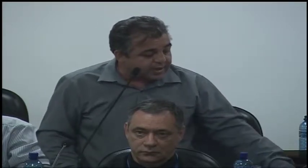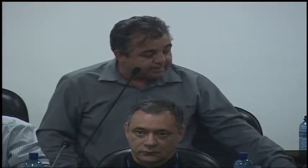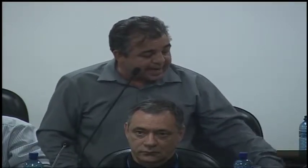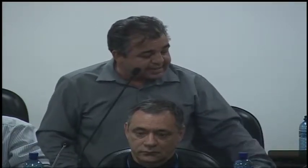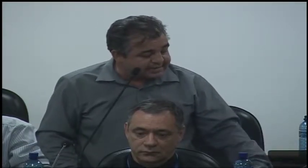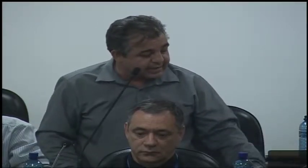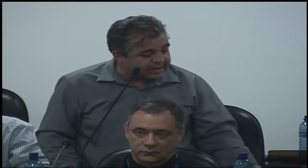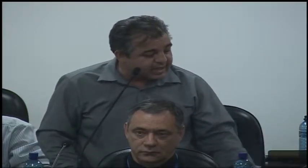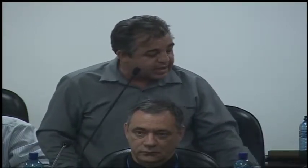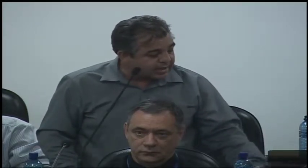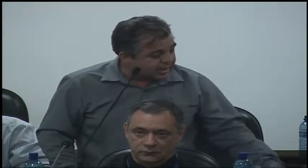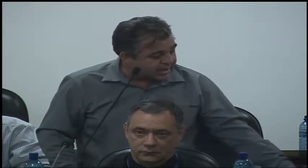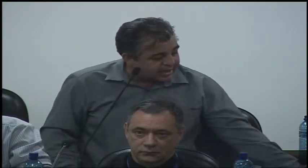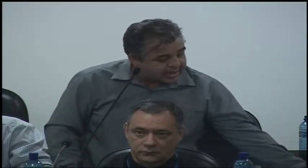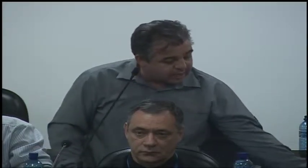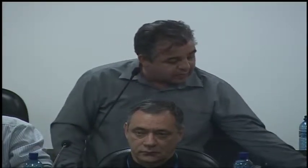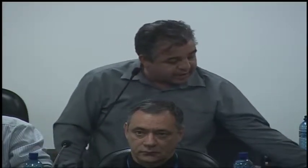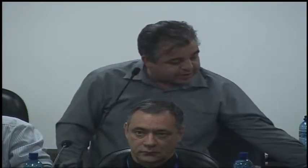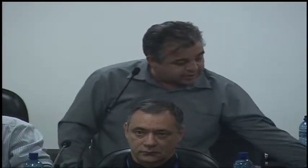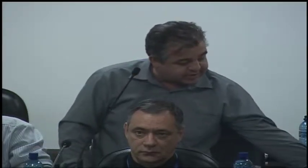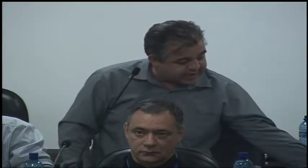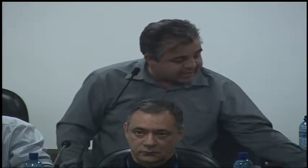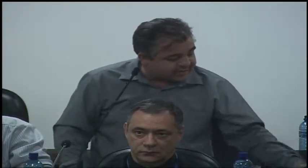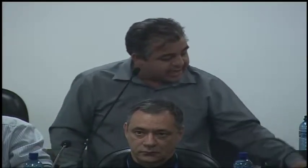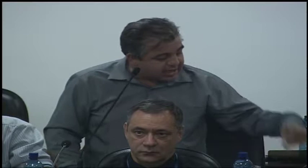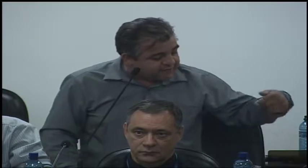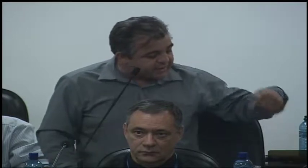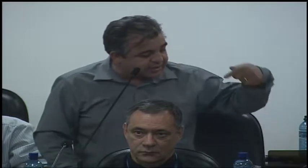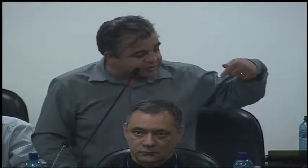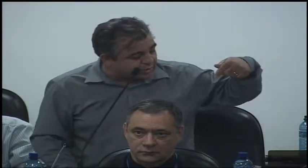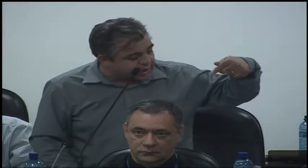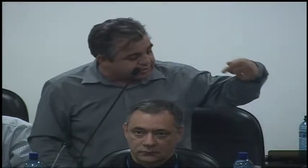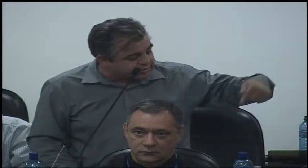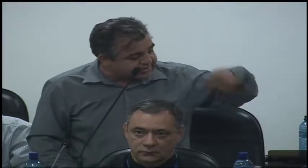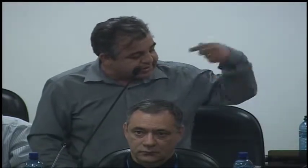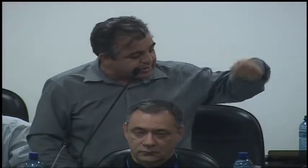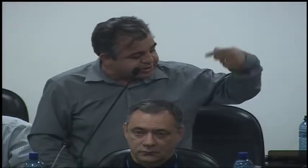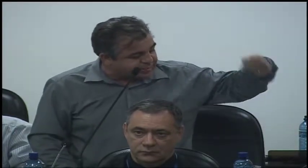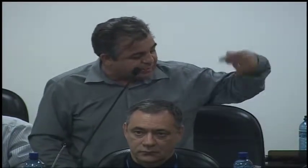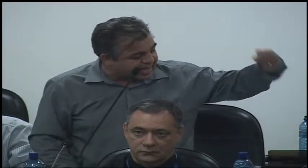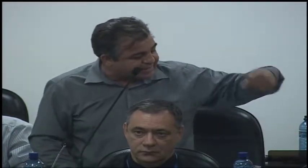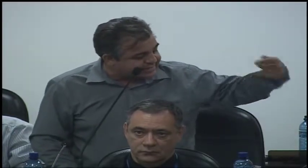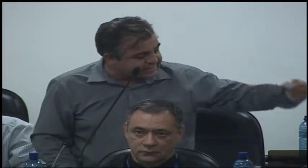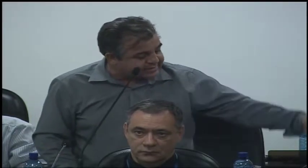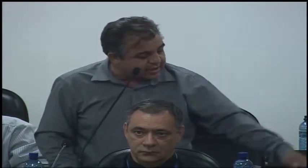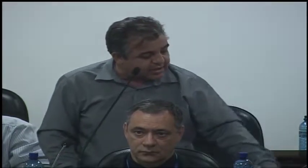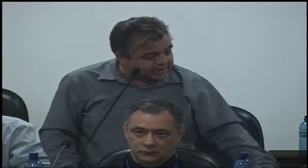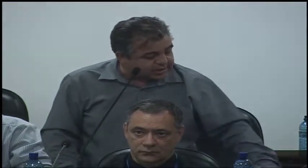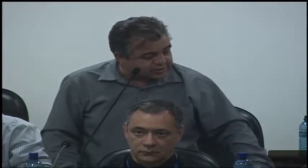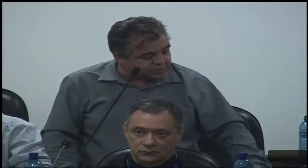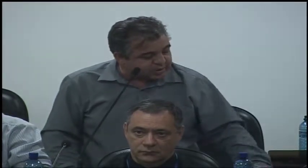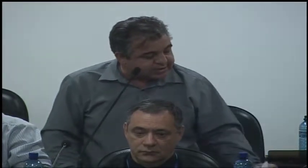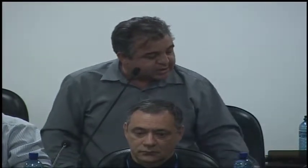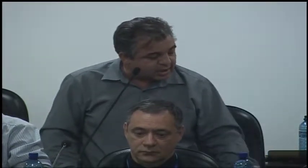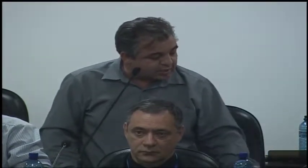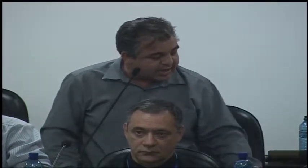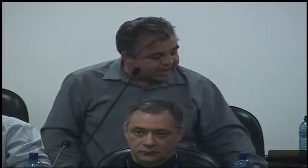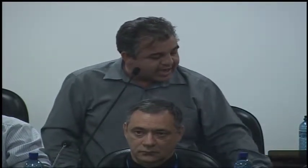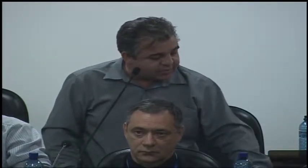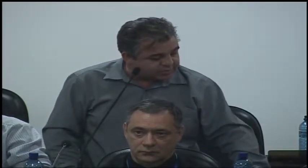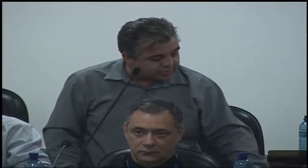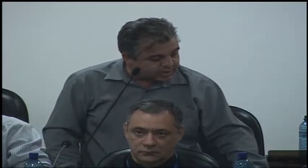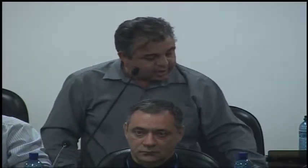prefeito, passa aqui, no artigo 7, infrações onde estão estipuladas sanções